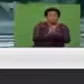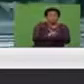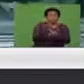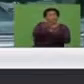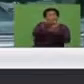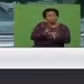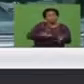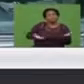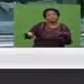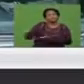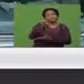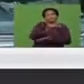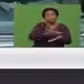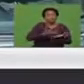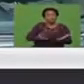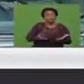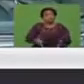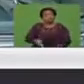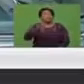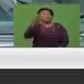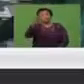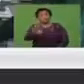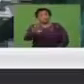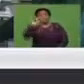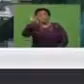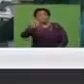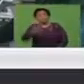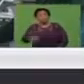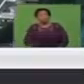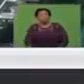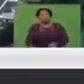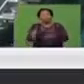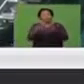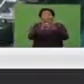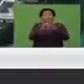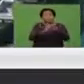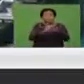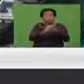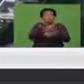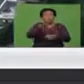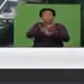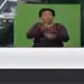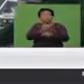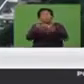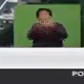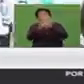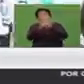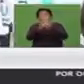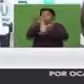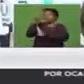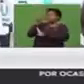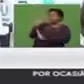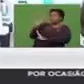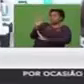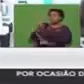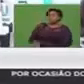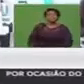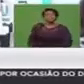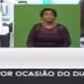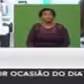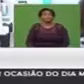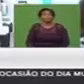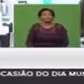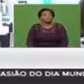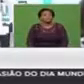de experiências que consistiu fundamentalmente no uso da técnica de vídeo assistida. Podemos fazer toda a